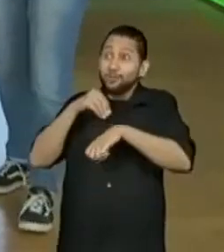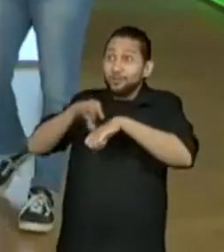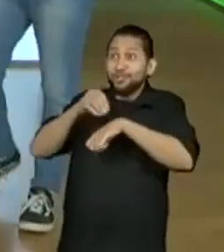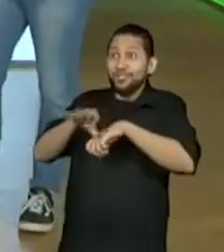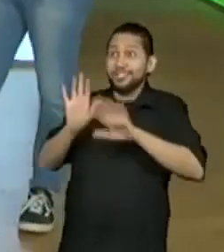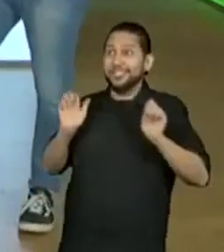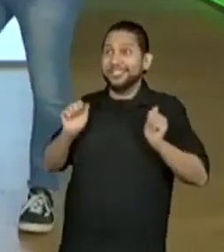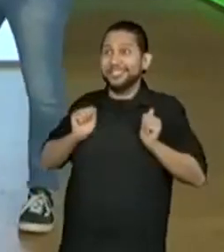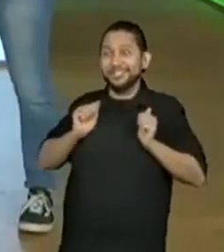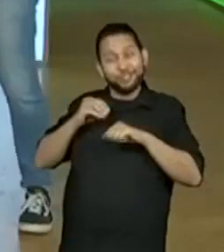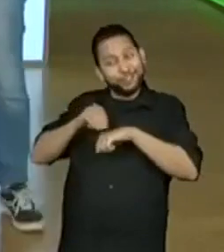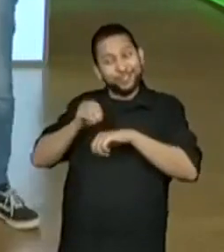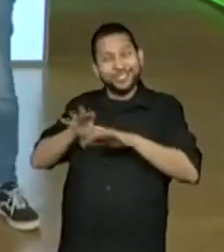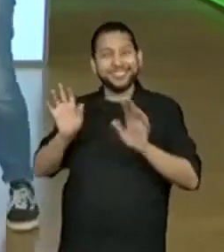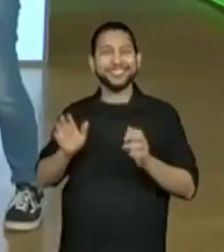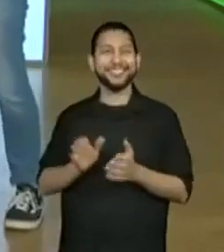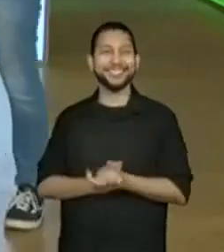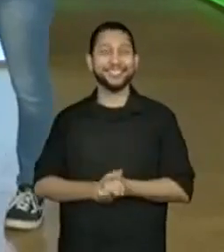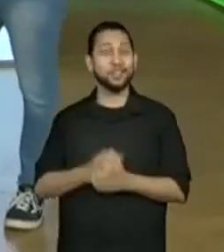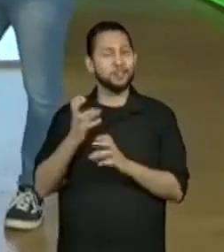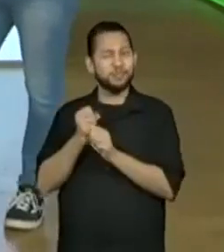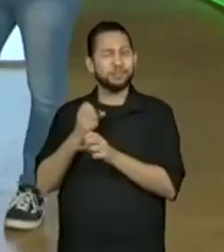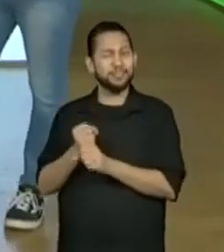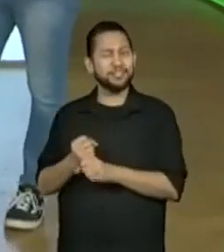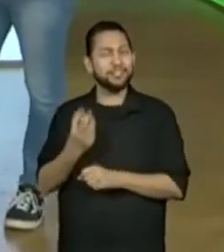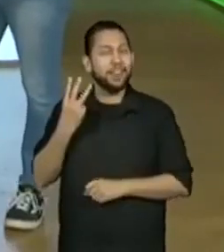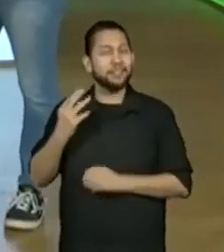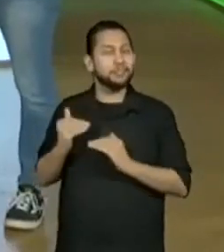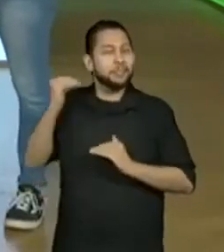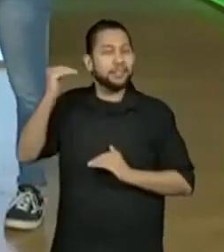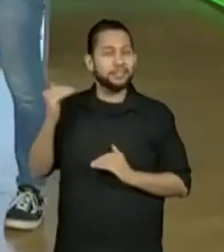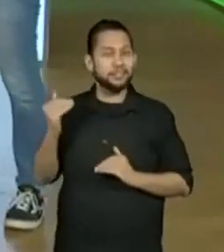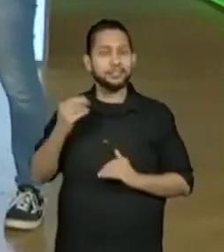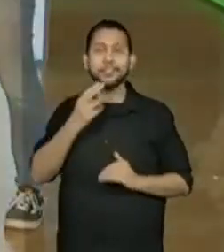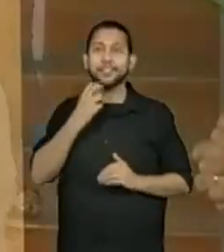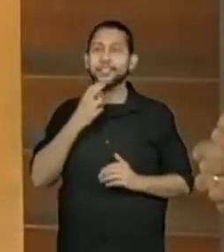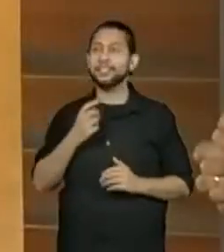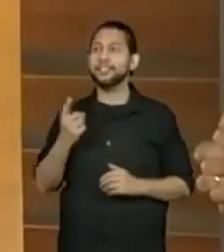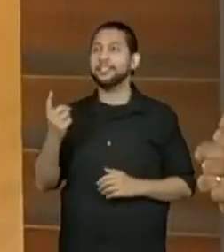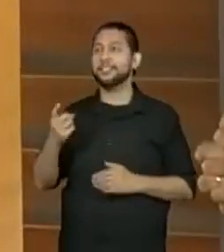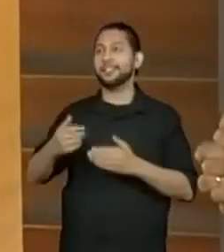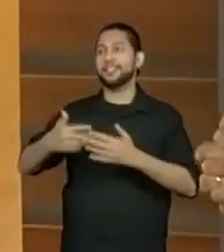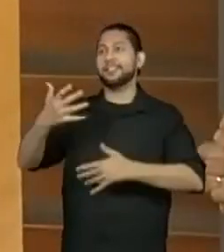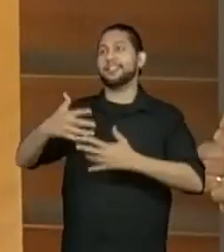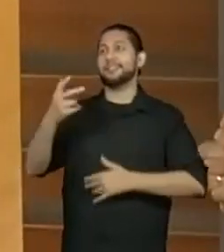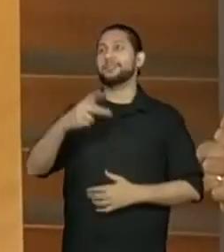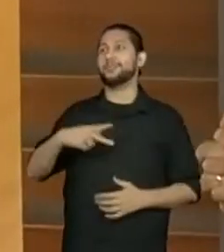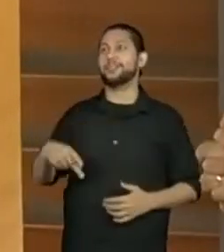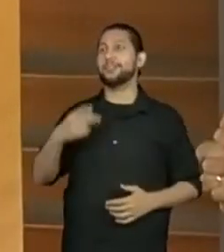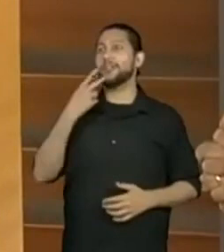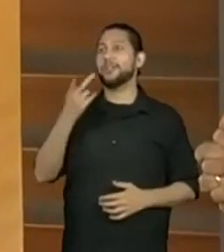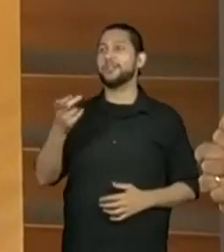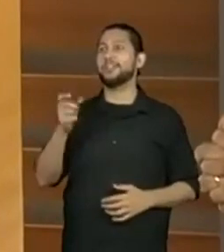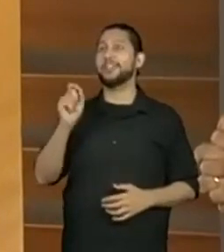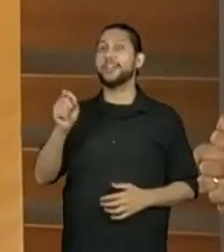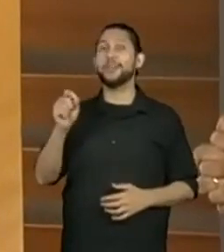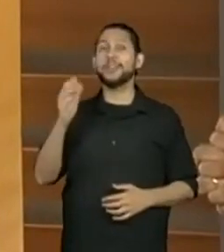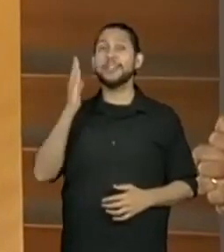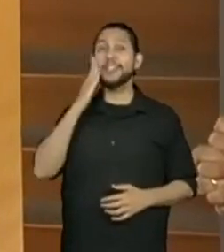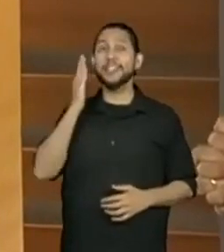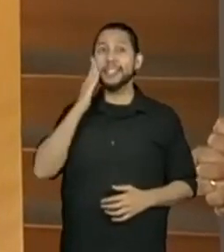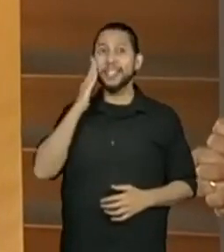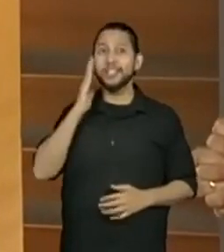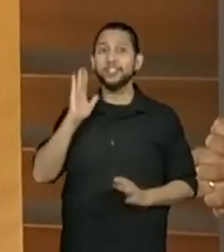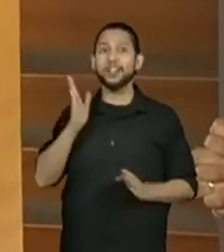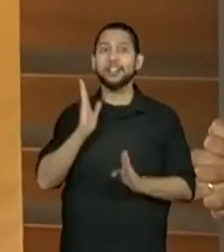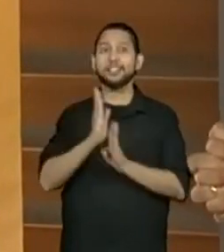tô 3 pontos na frente. Não, para com isso, hein? Vamos lá, eu quero... Olha lá, o pessoal, a professora Aline falou que eu sei onde